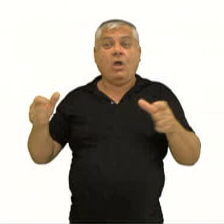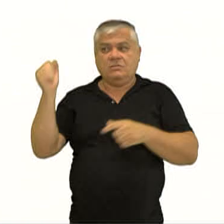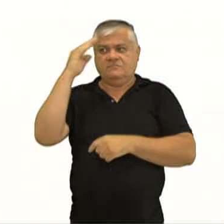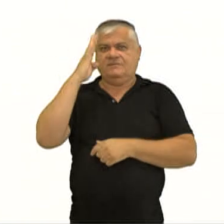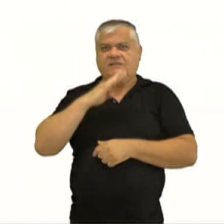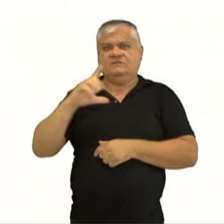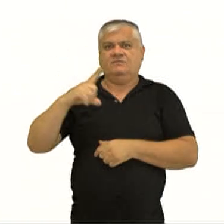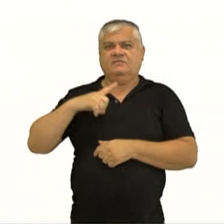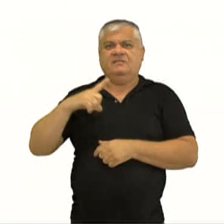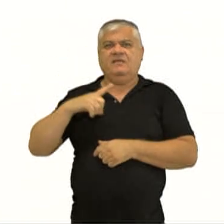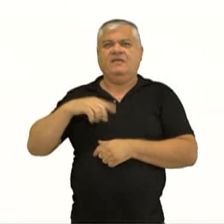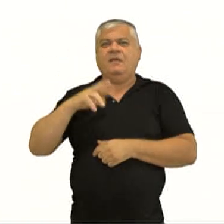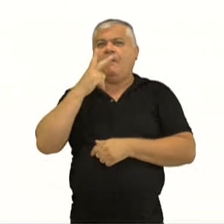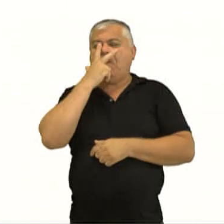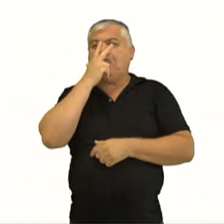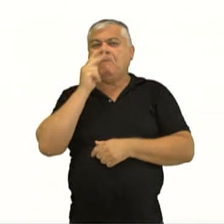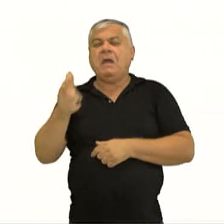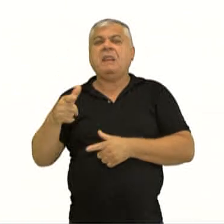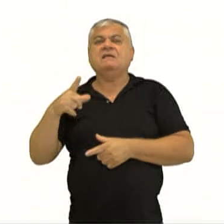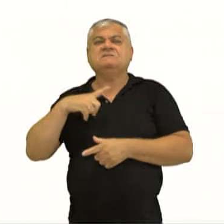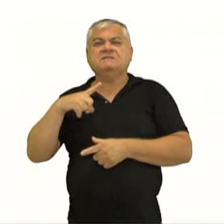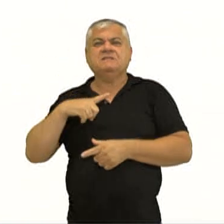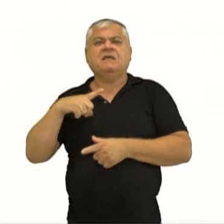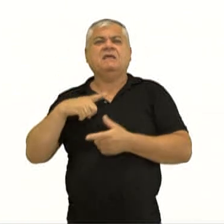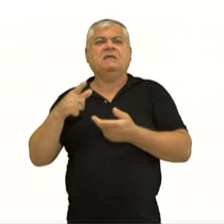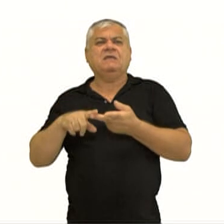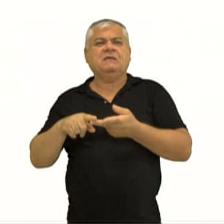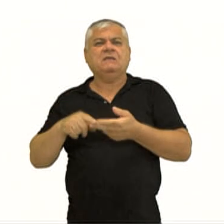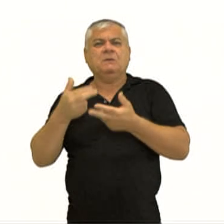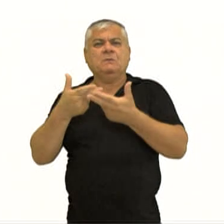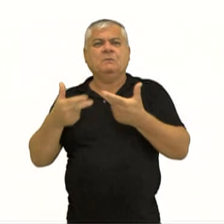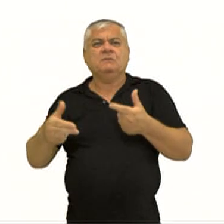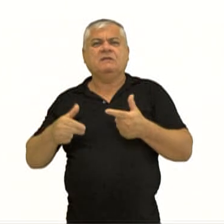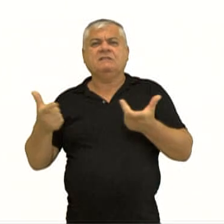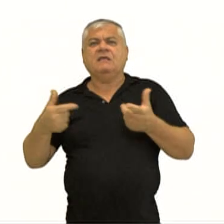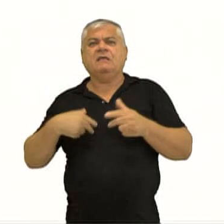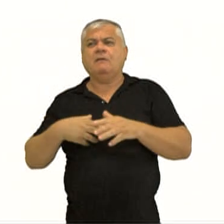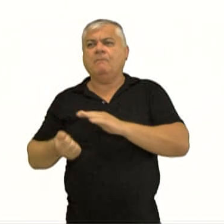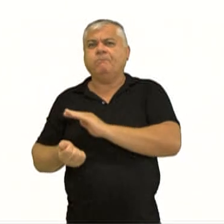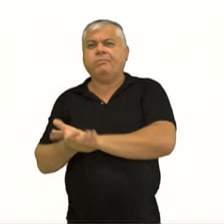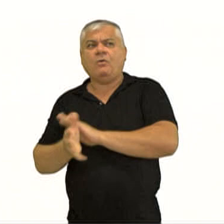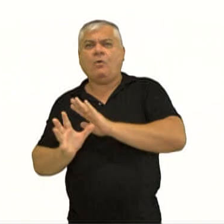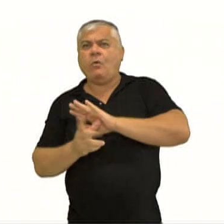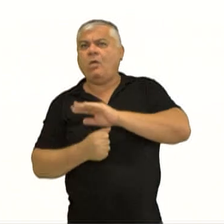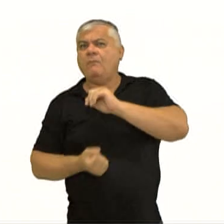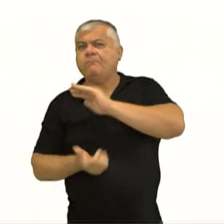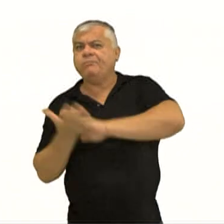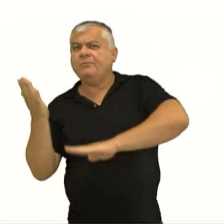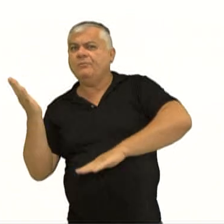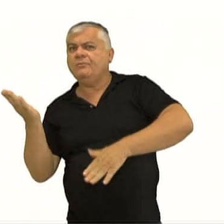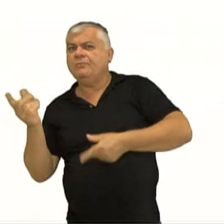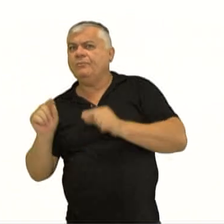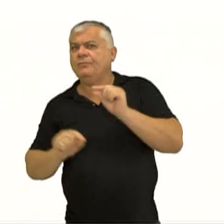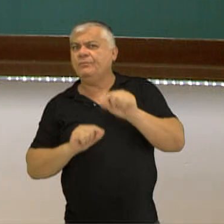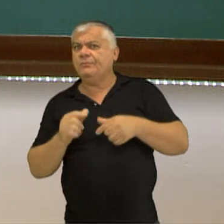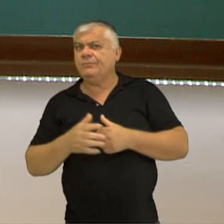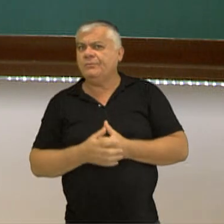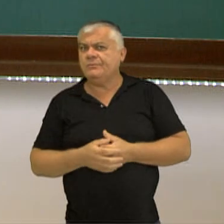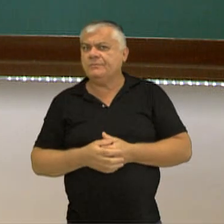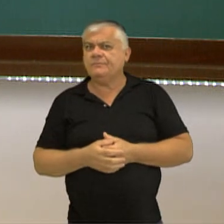estariam sendo dilapidadas por meio de contrabando. Interessante falar isso para vocês. Gente,